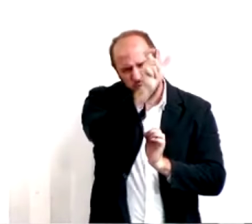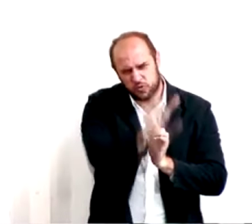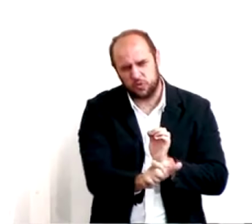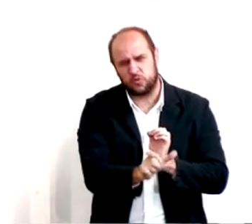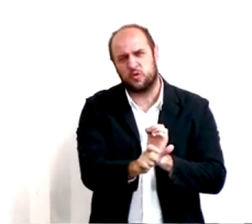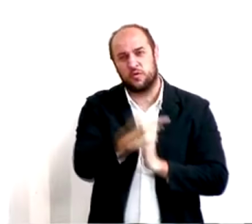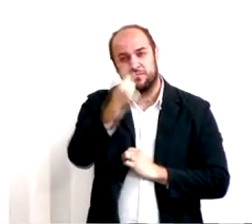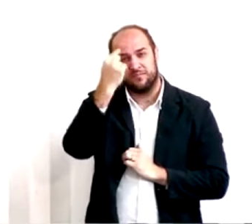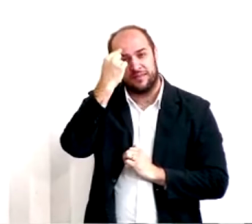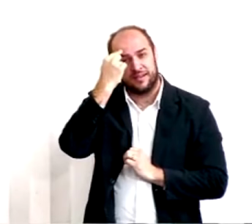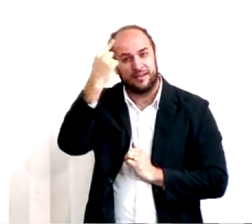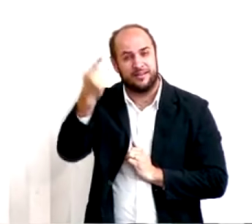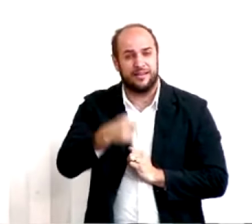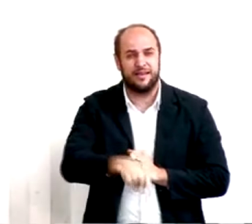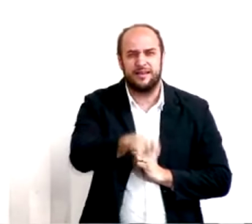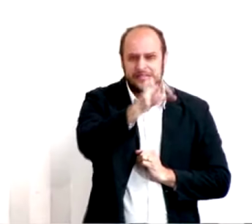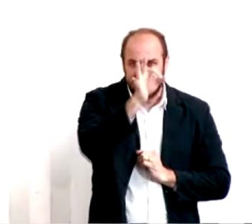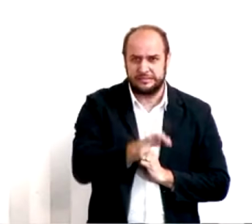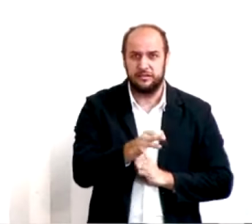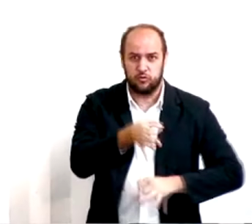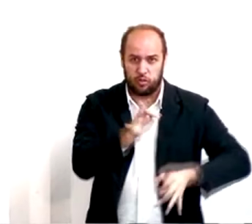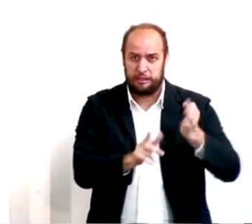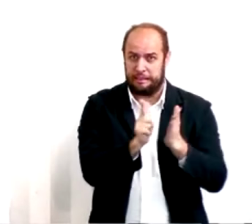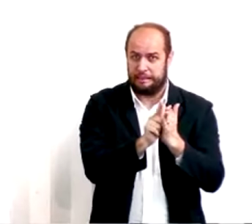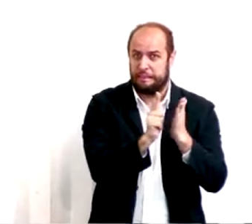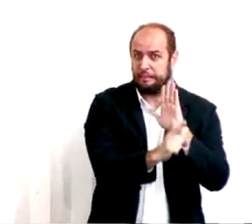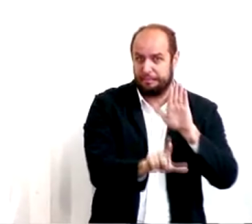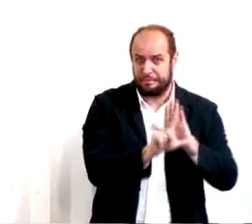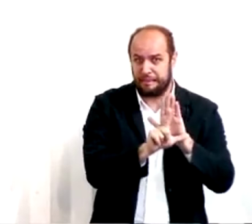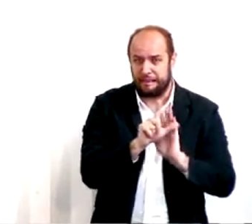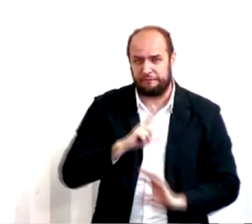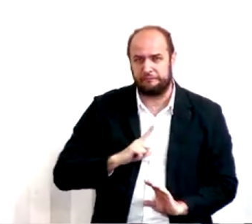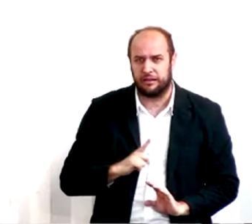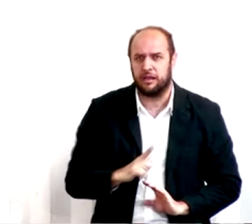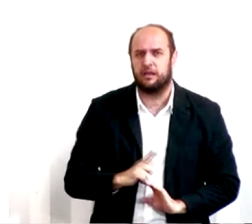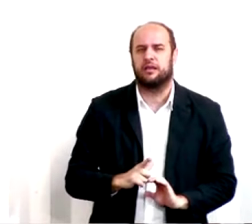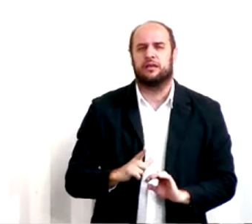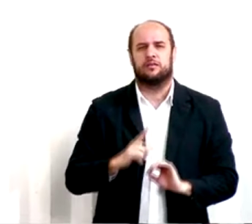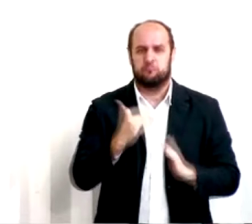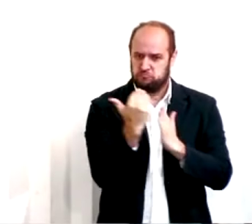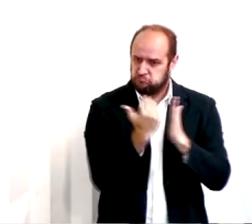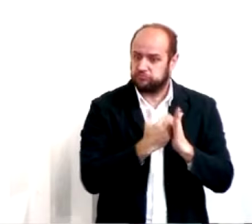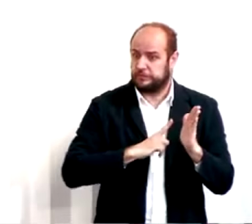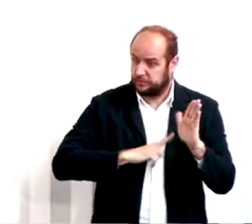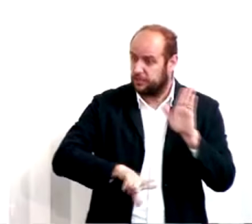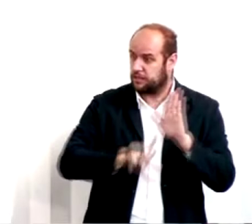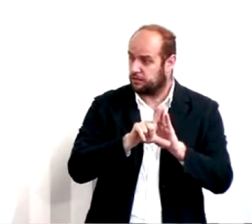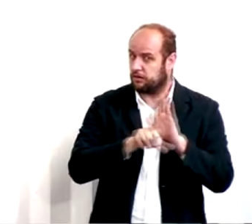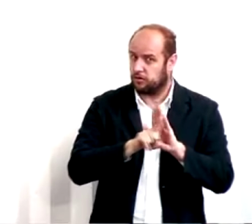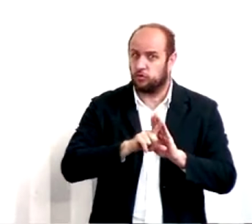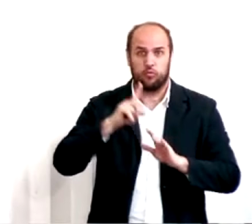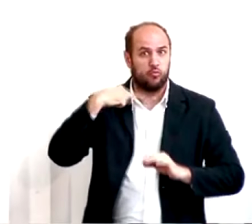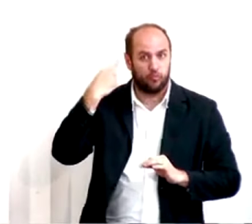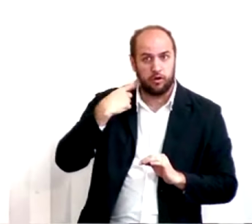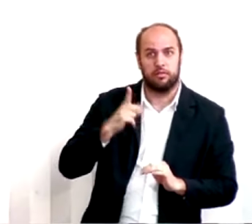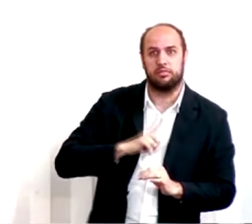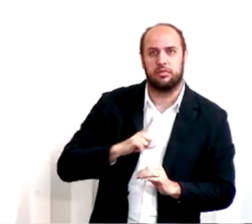forense e no legítimo do ponto de vista de lei o legal do ponto de vista jurídico